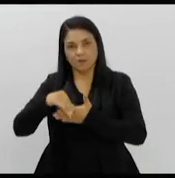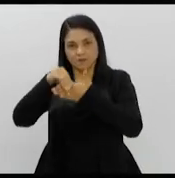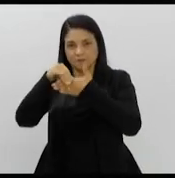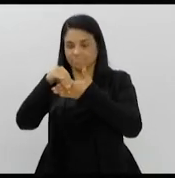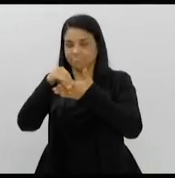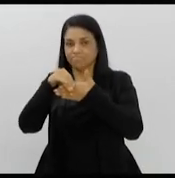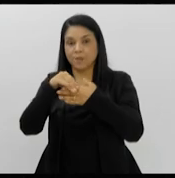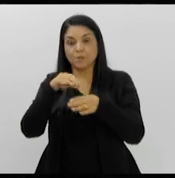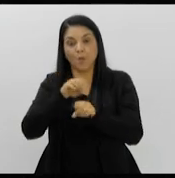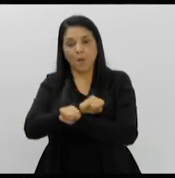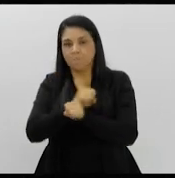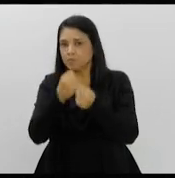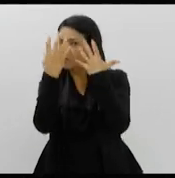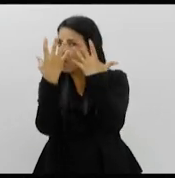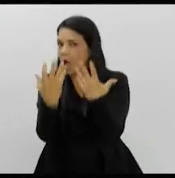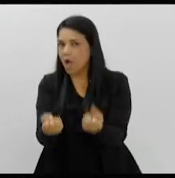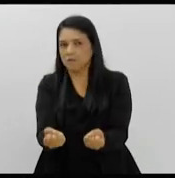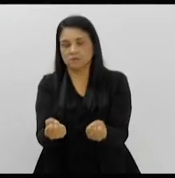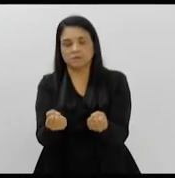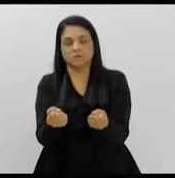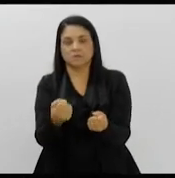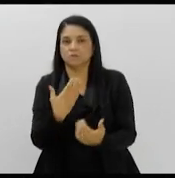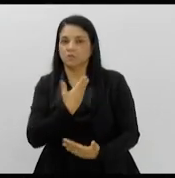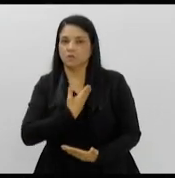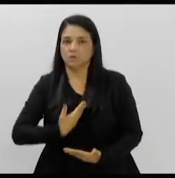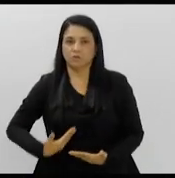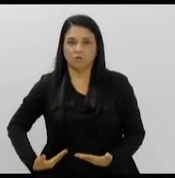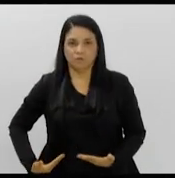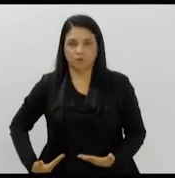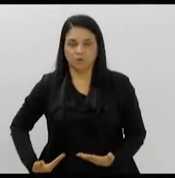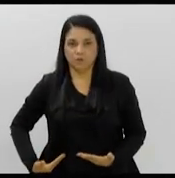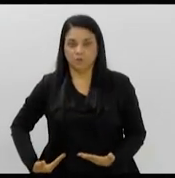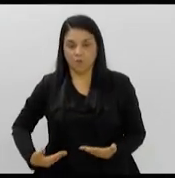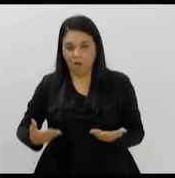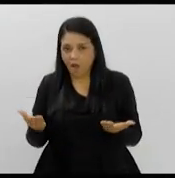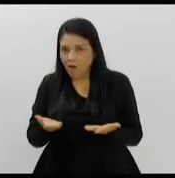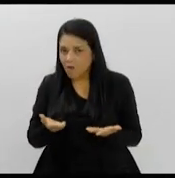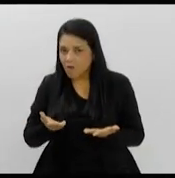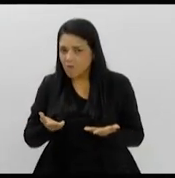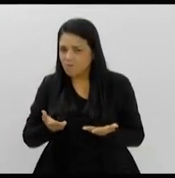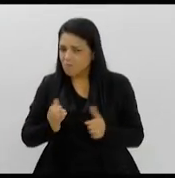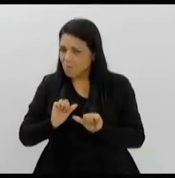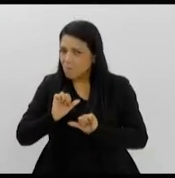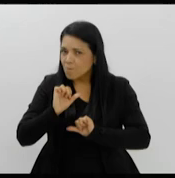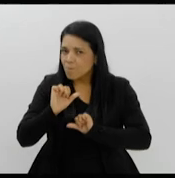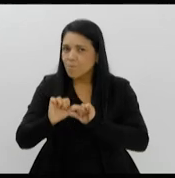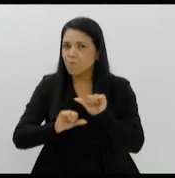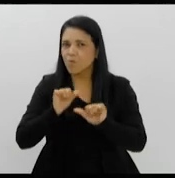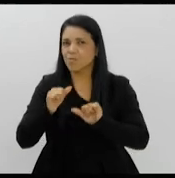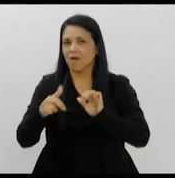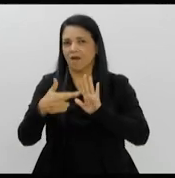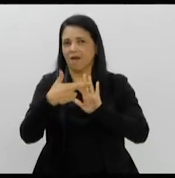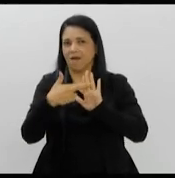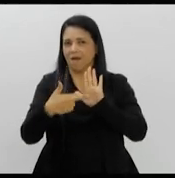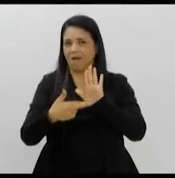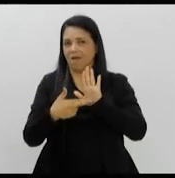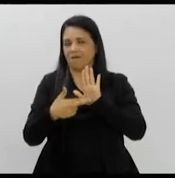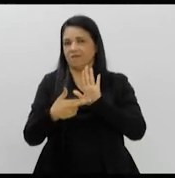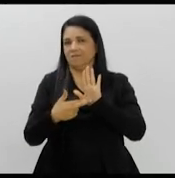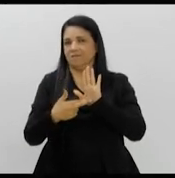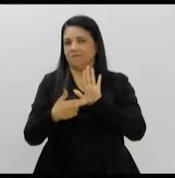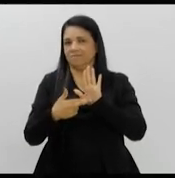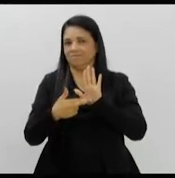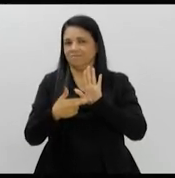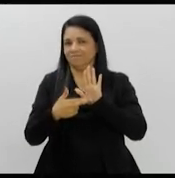inaceitável que o governo queira violar o o